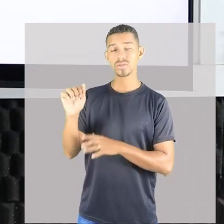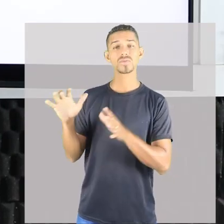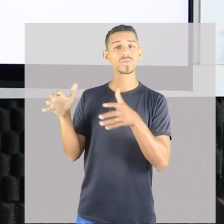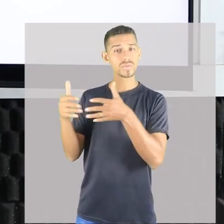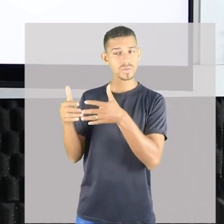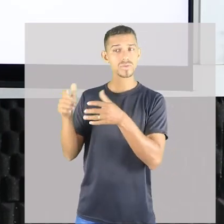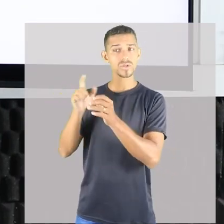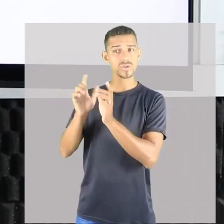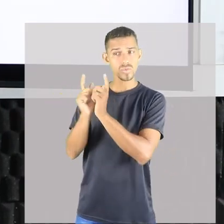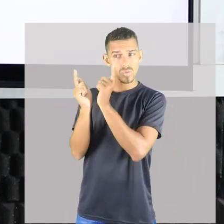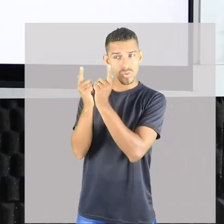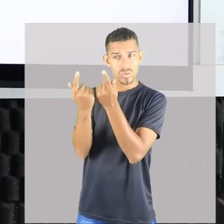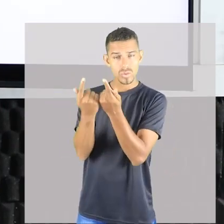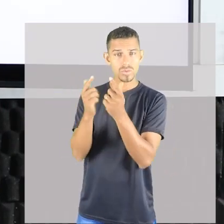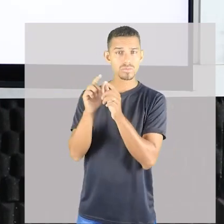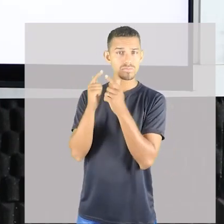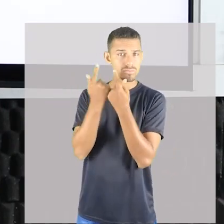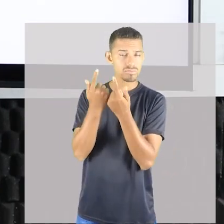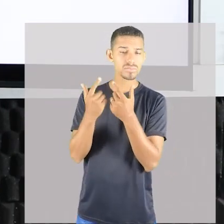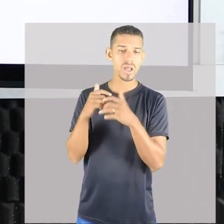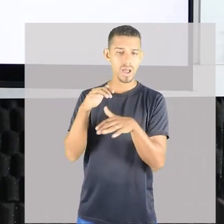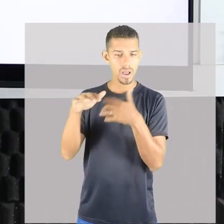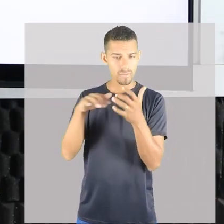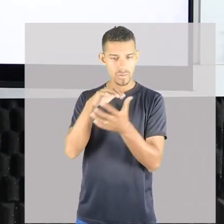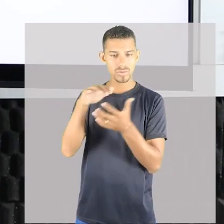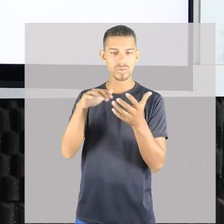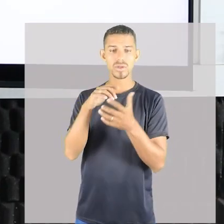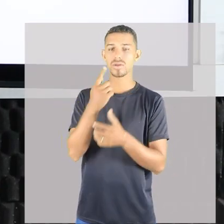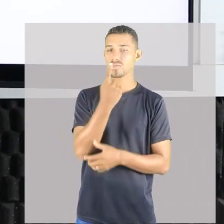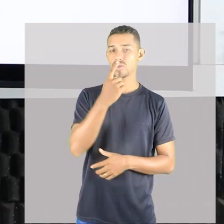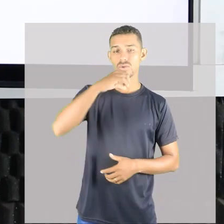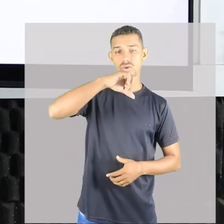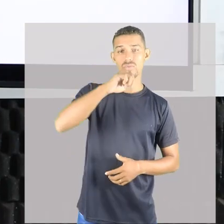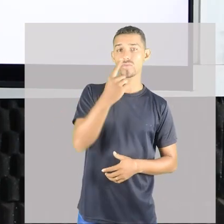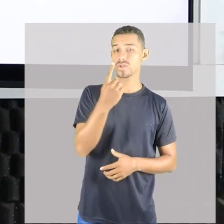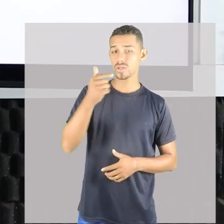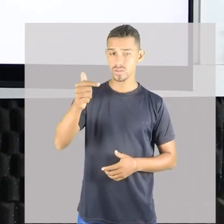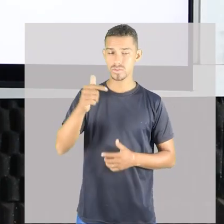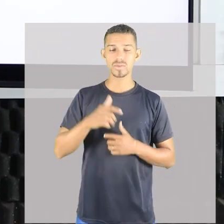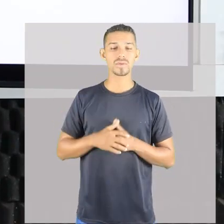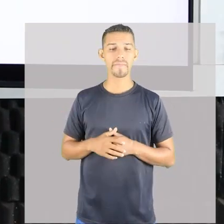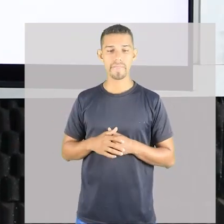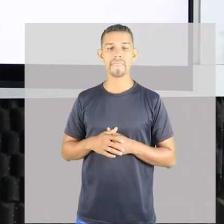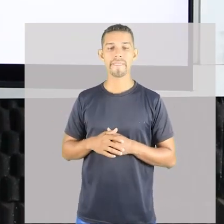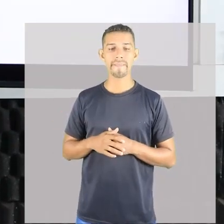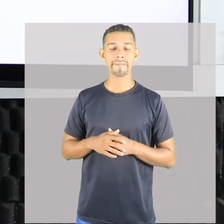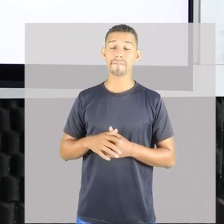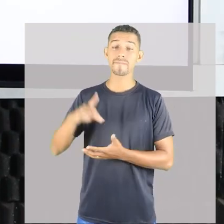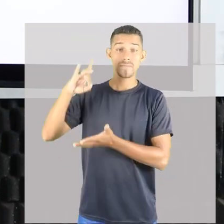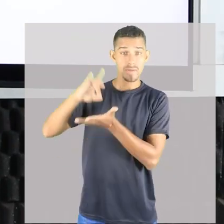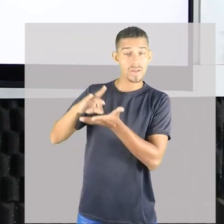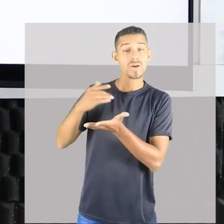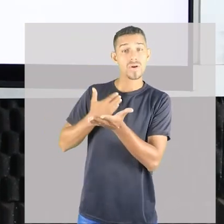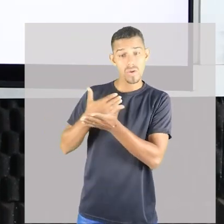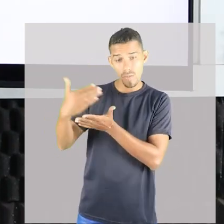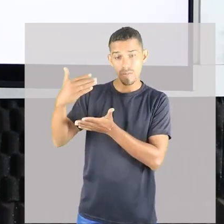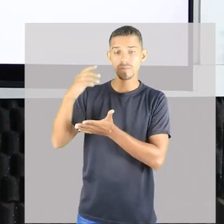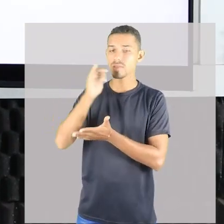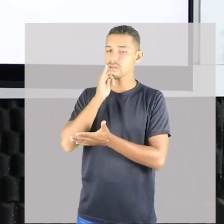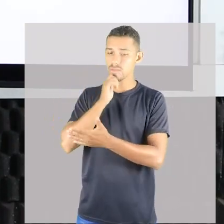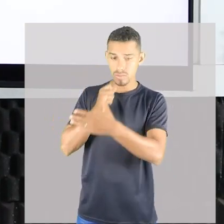vão ser fundamentais para a Revolução Russa de 1917. Então, eles, de fato, começam